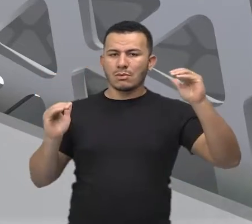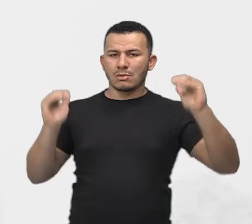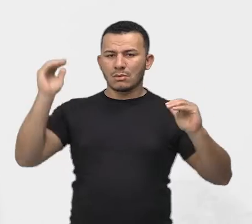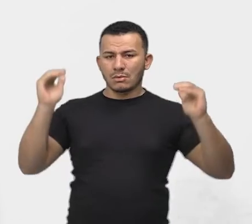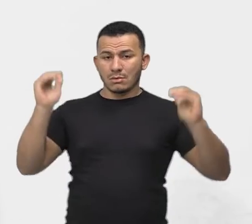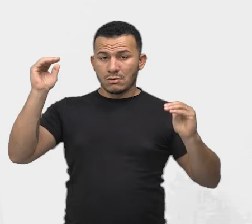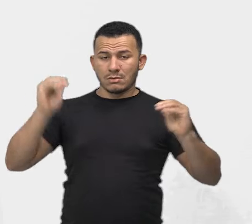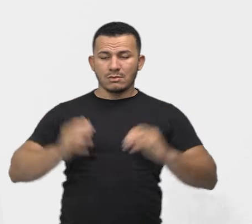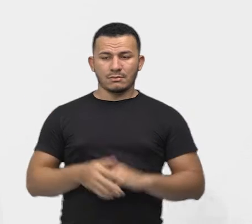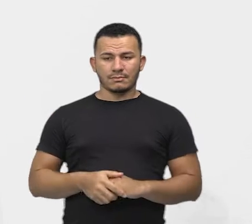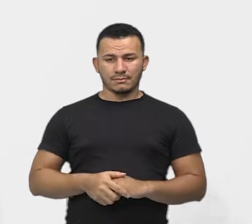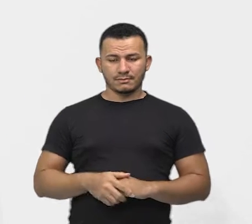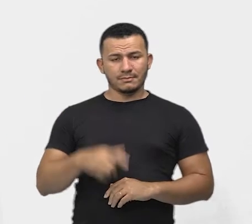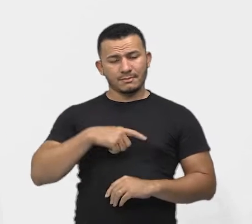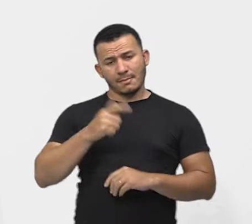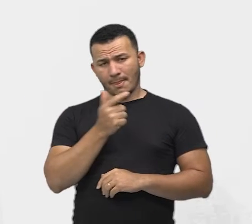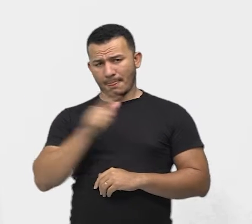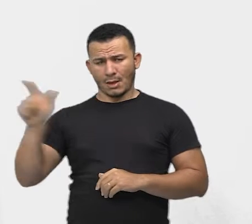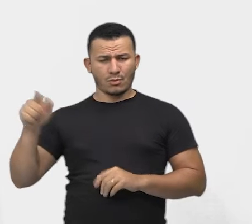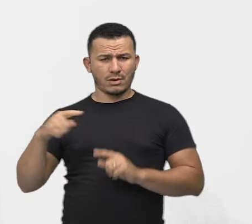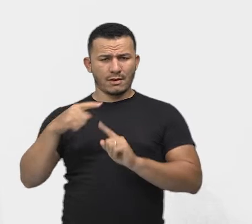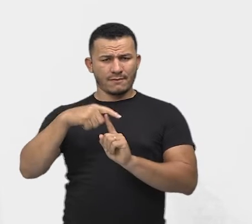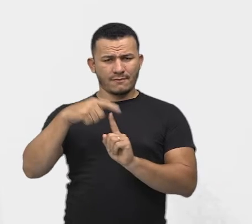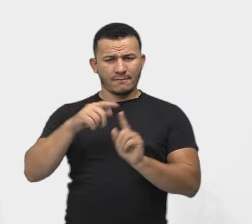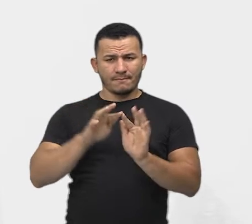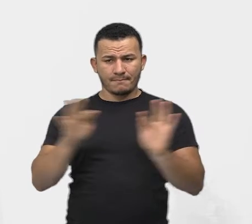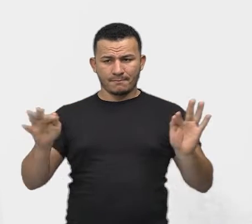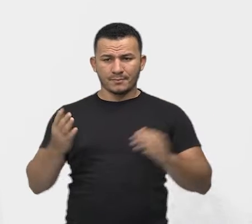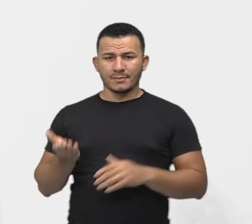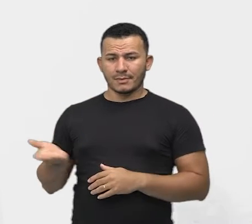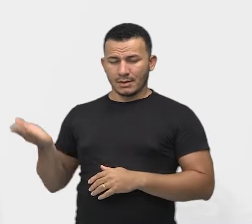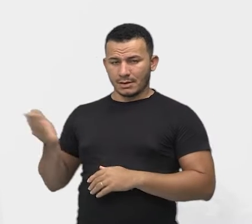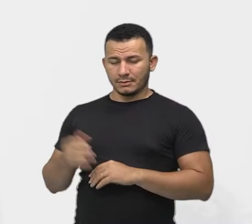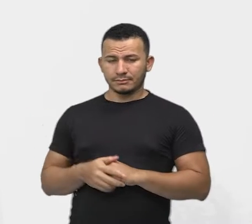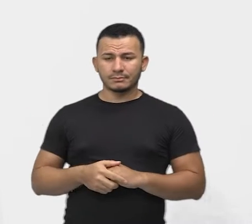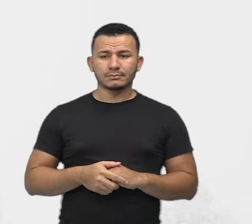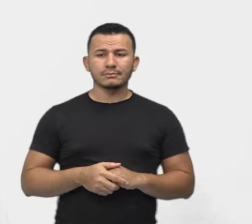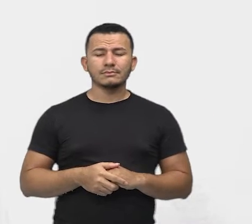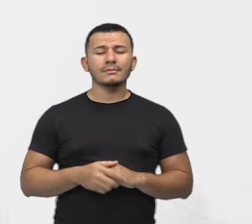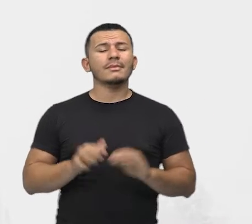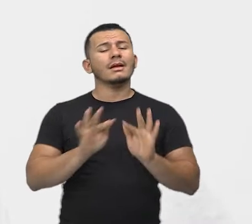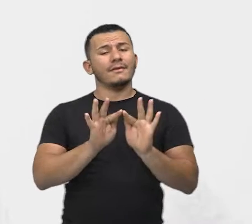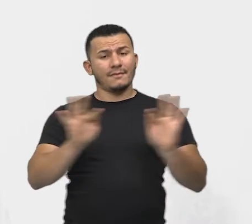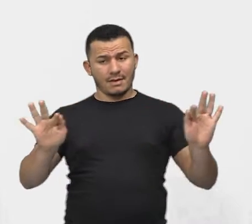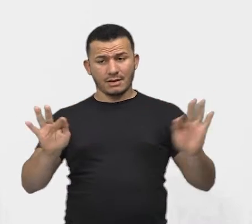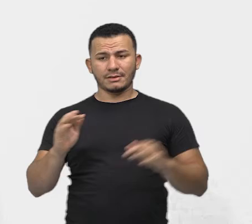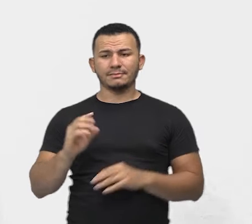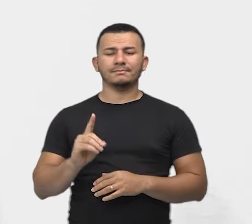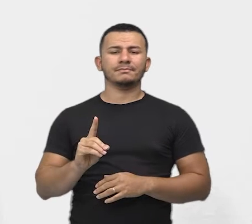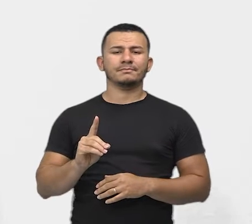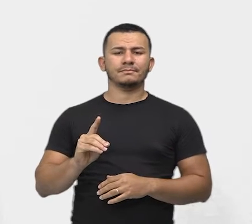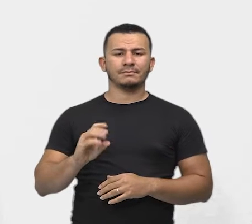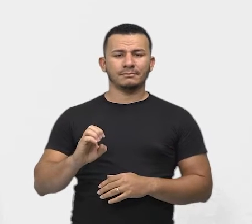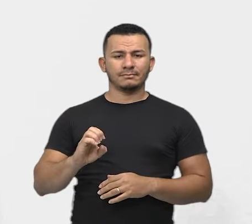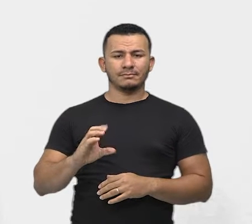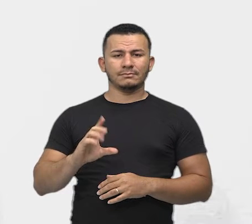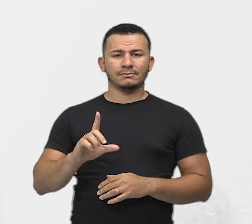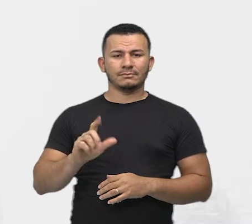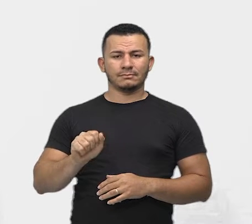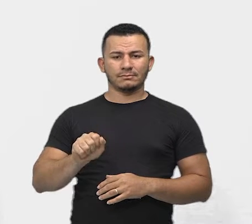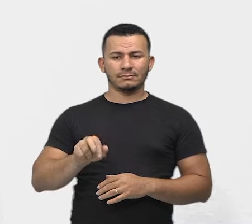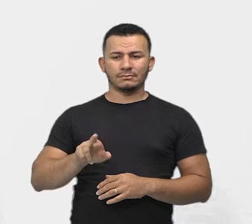observar aí, colocando para vocês, são as frases declarativas. Essas frases, pessoal, elas